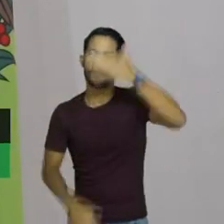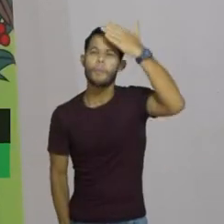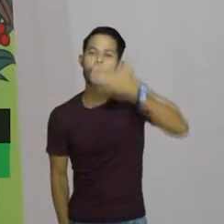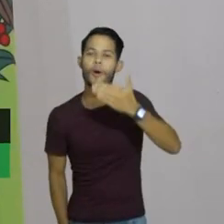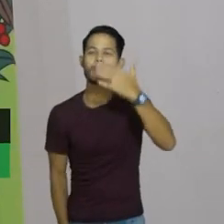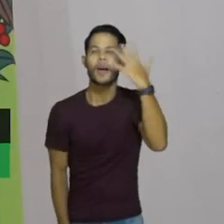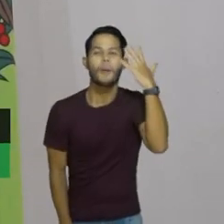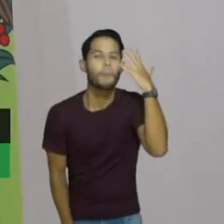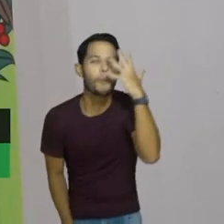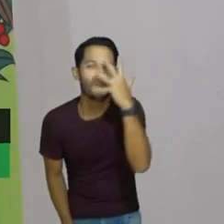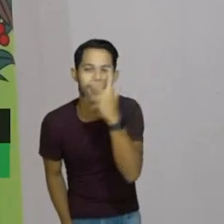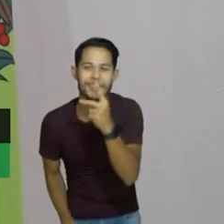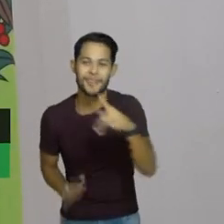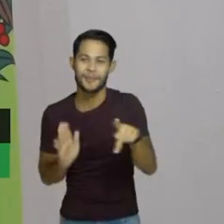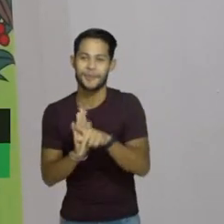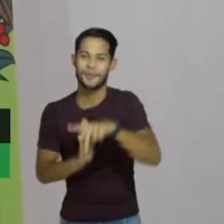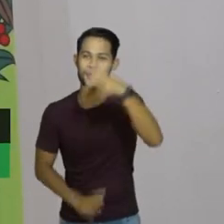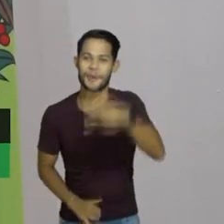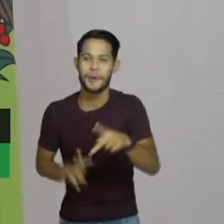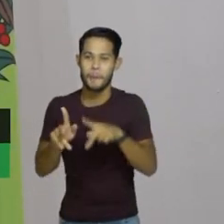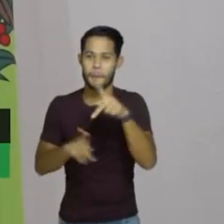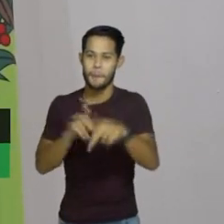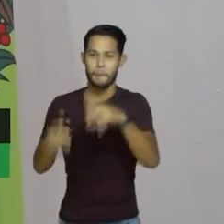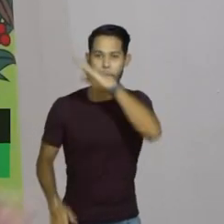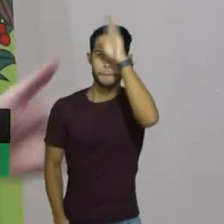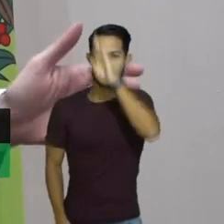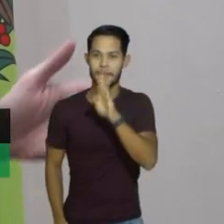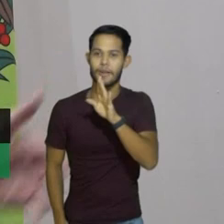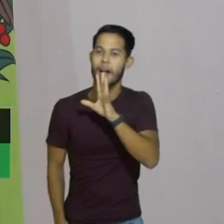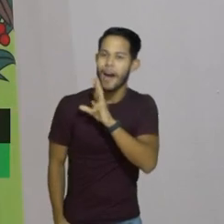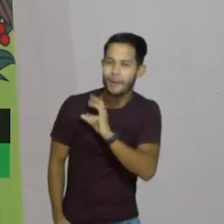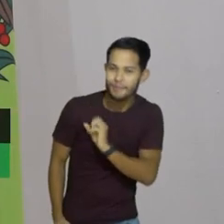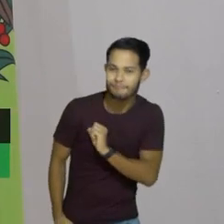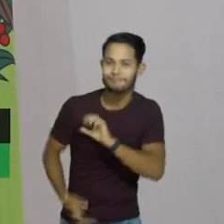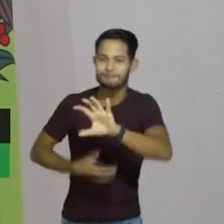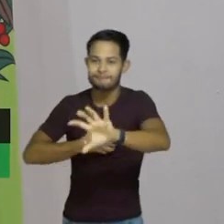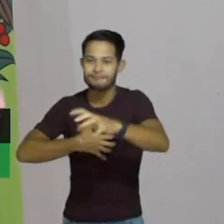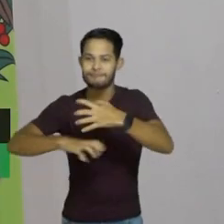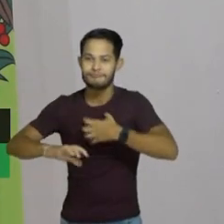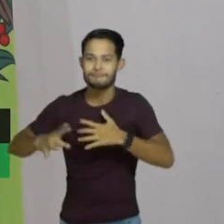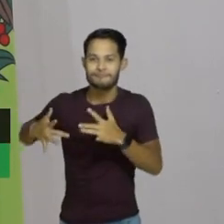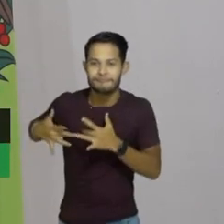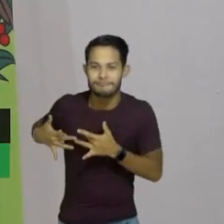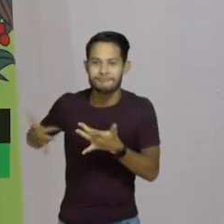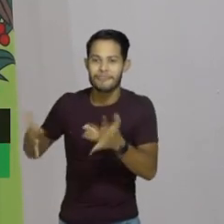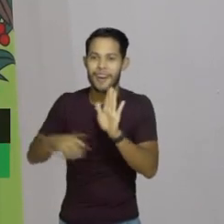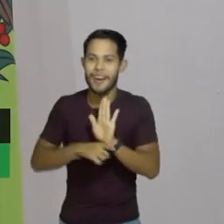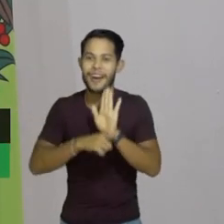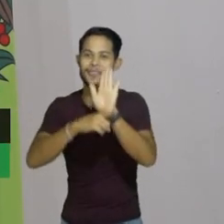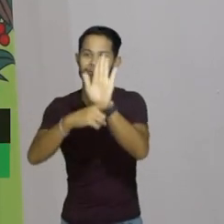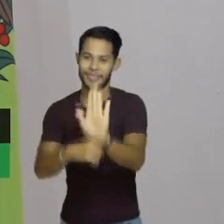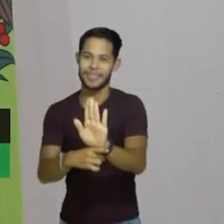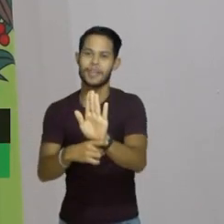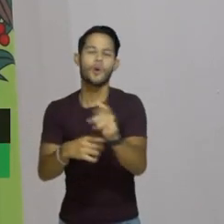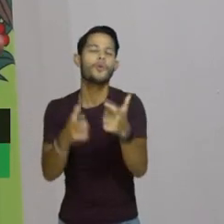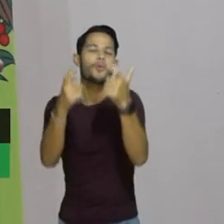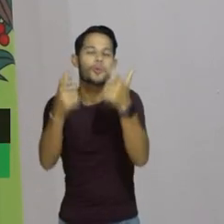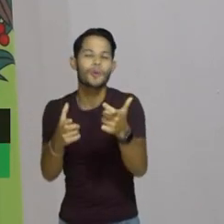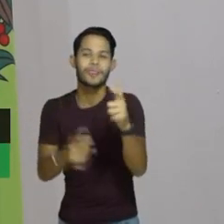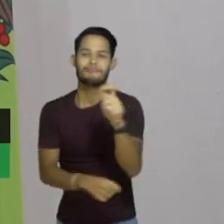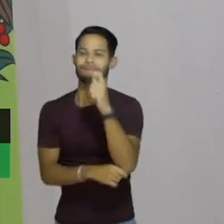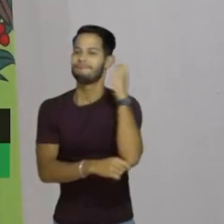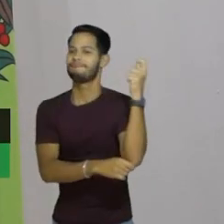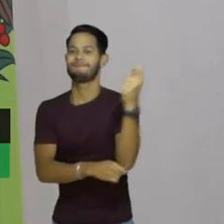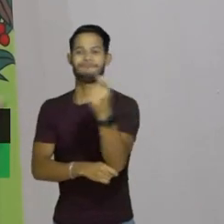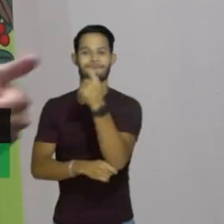justamente a empatia e a solidariedade. E não há dúvida, estamos irmanados em relação ao Rio Grande do Sul, nessa saga e nessa